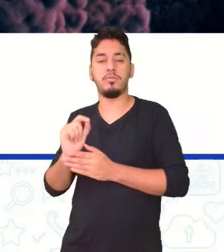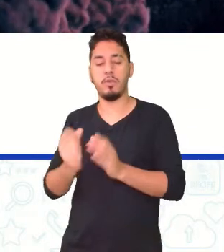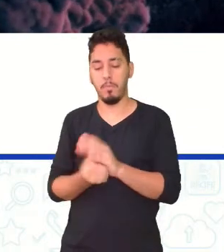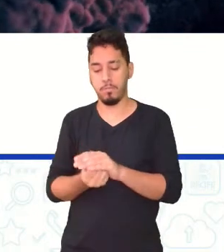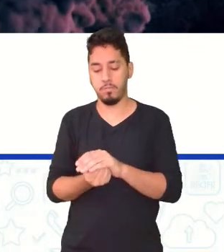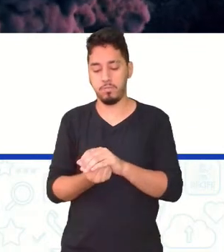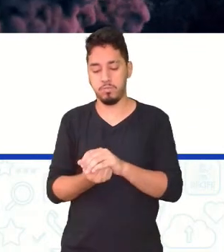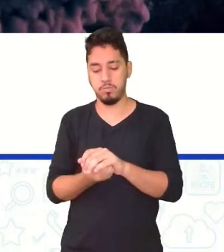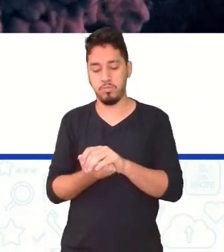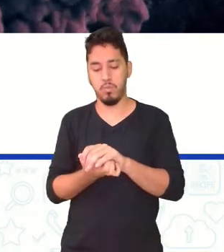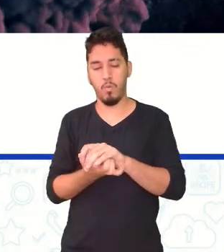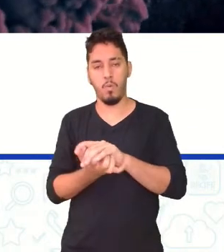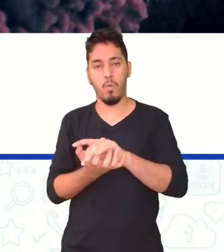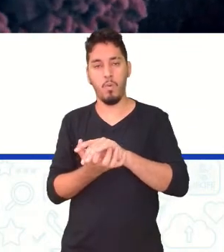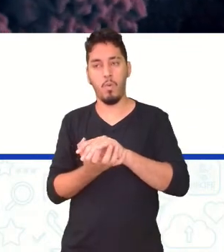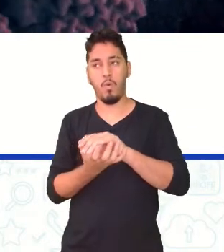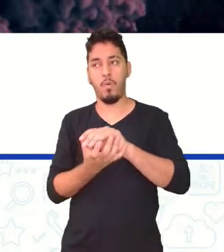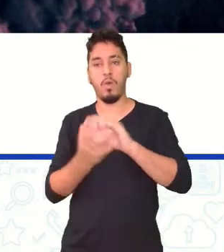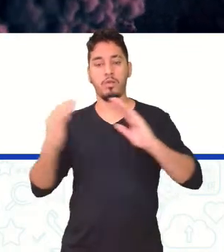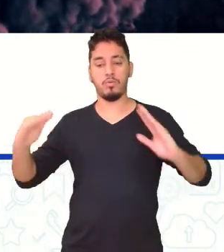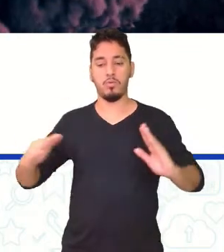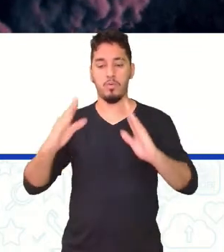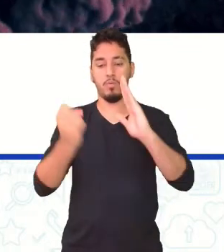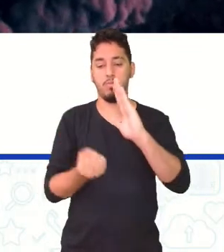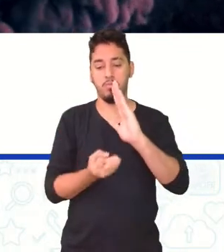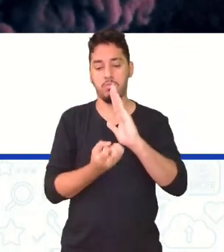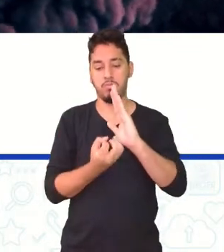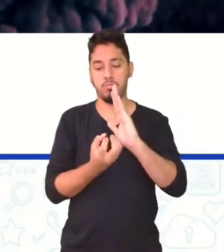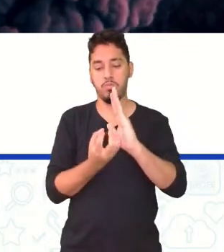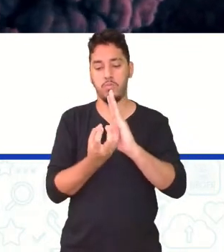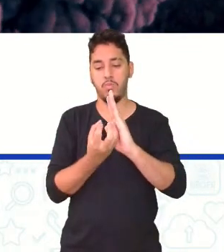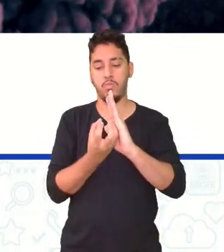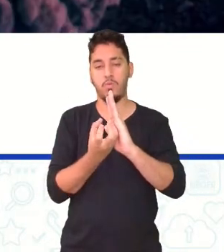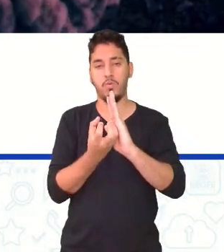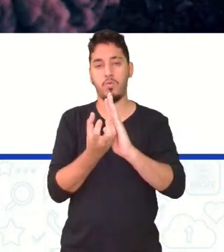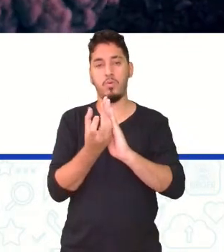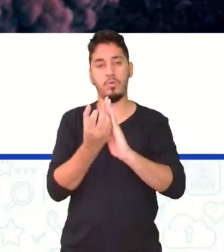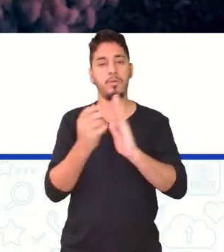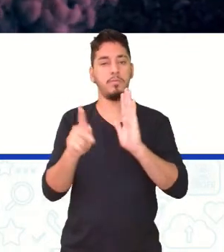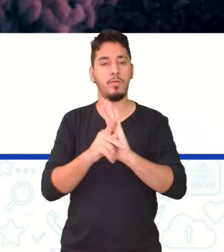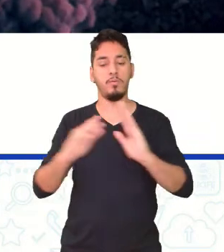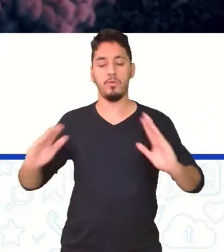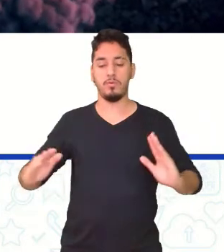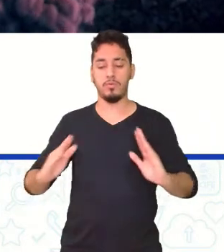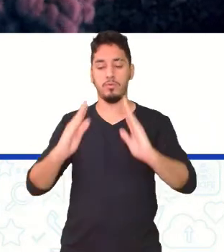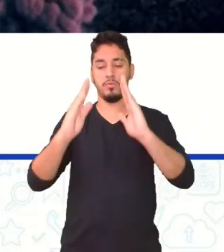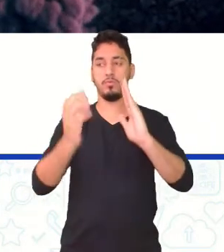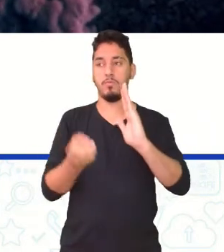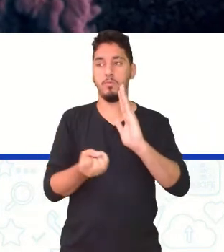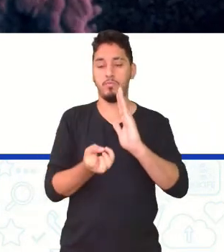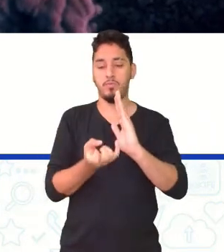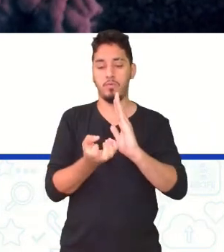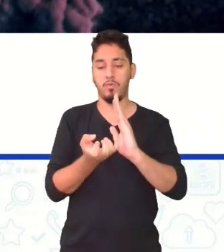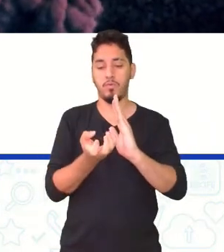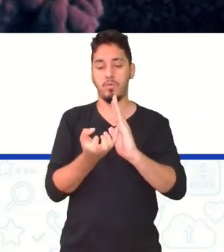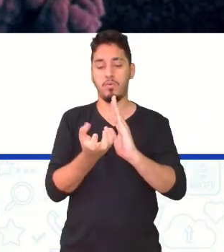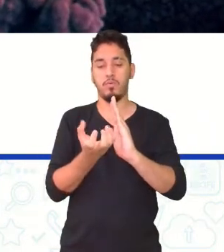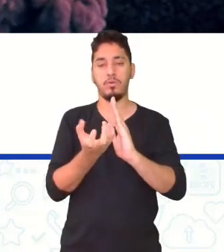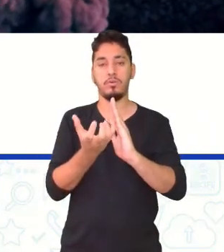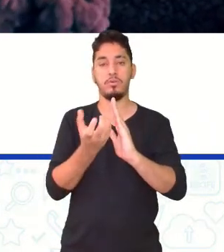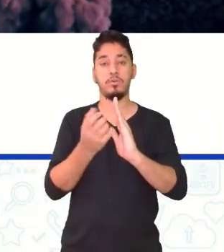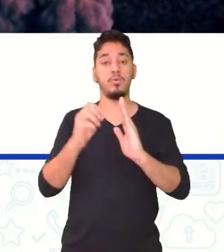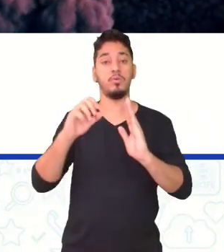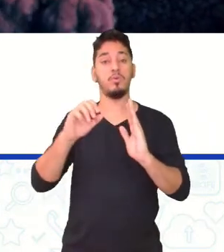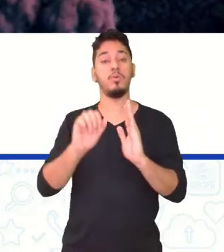sair ali do cone do vulcão, a gente pode chamar de cone, né? Pode sim. Um conezinho. Do conezinho do vulcão,